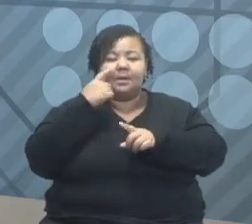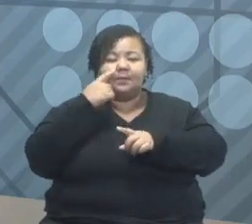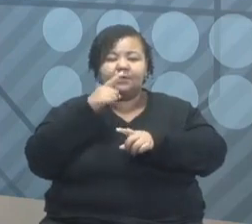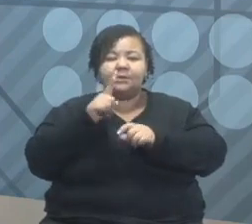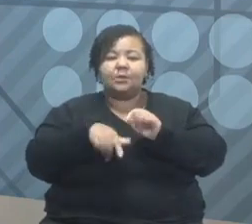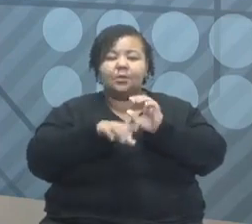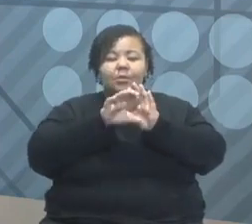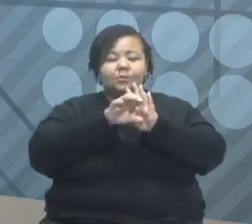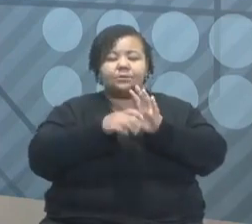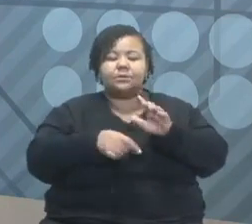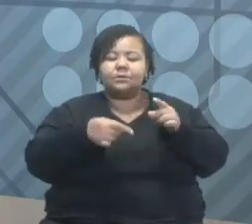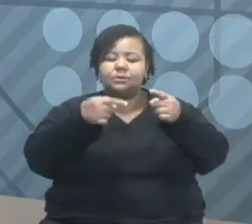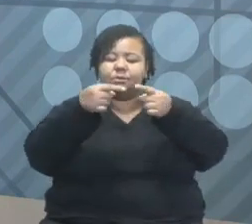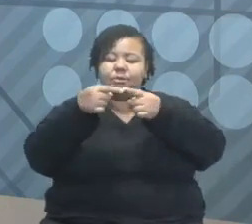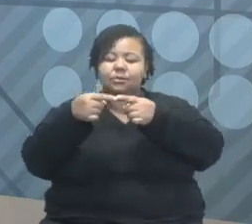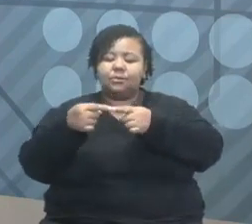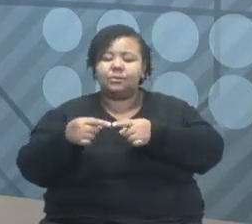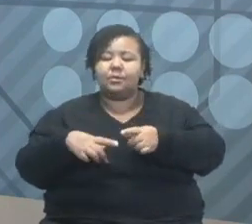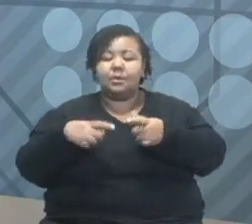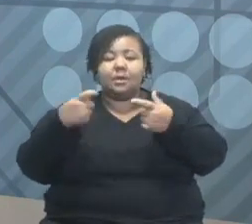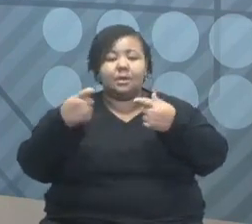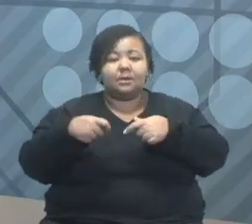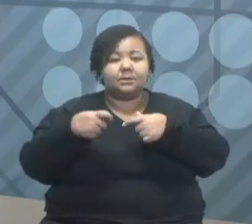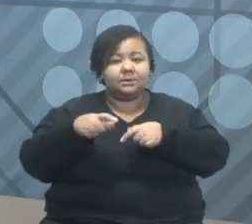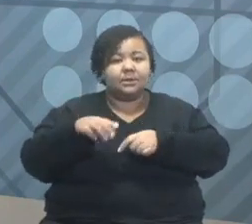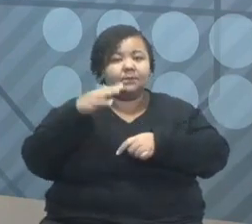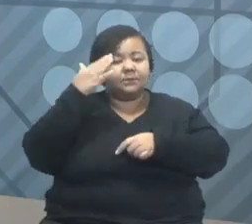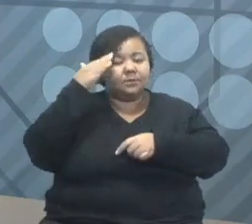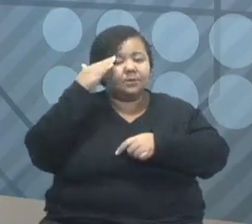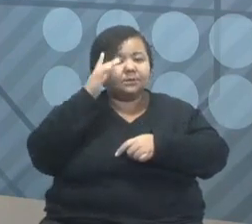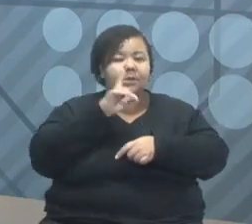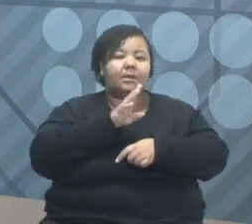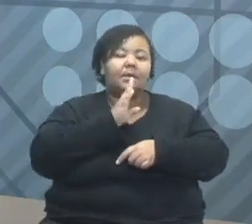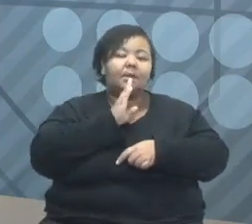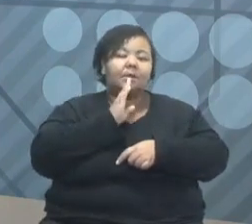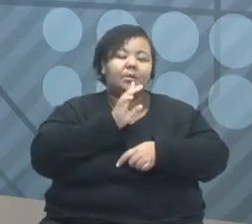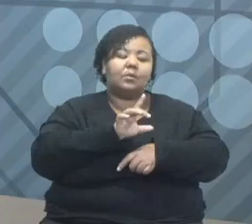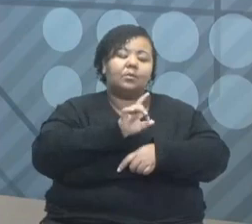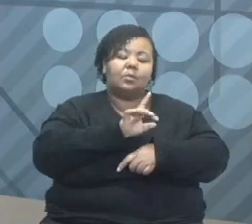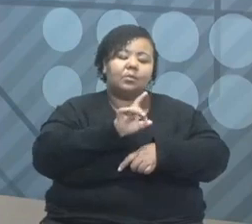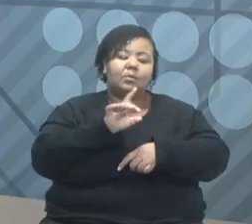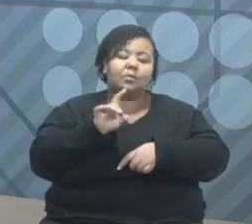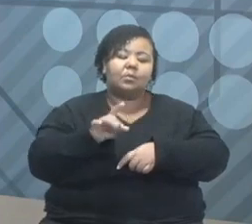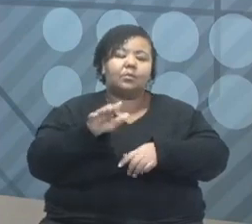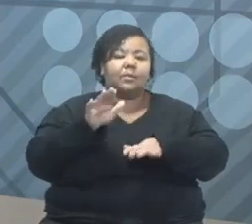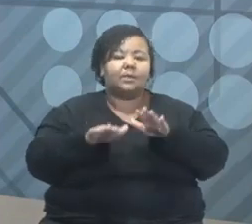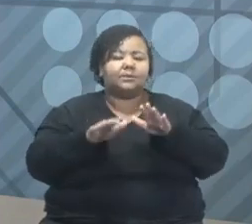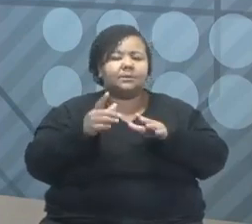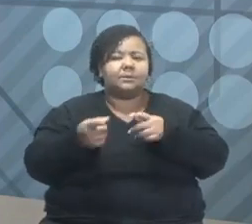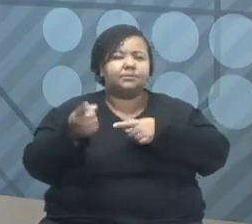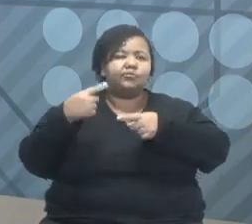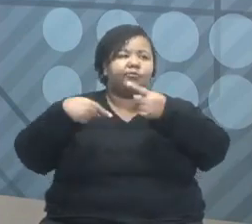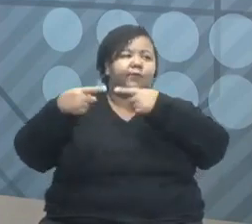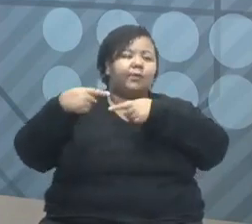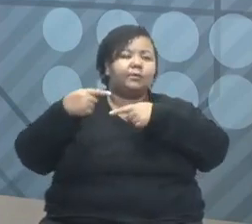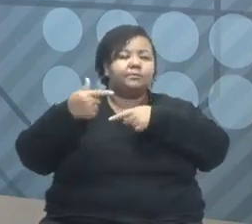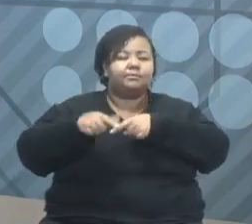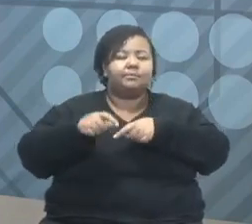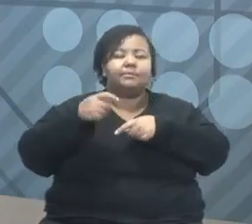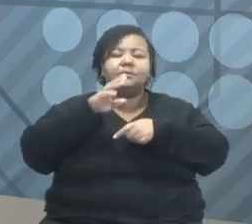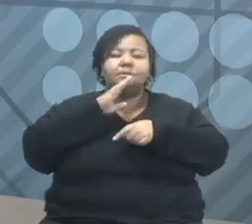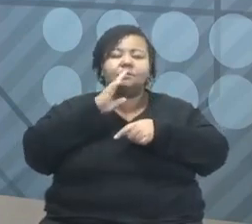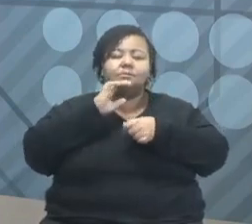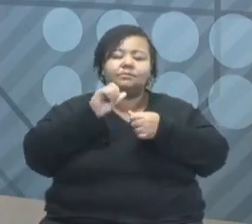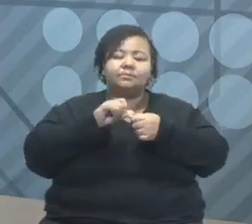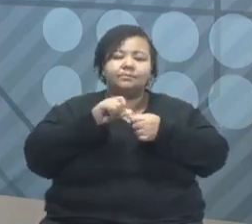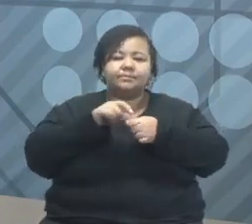conceitos estão atrelados, como é necessário você entender bem o conceito, porque às vezes a gente acaba recorrendo a ele em alguns determinados momentos